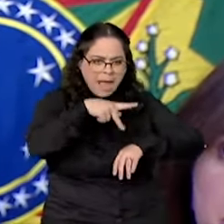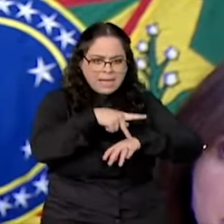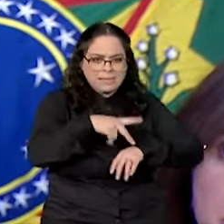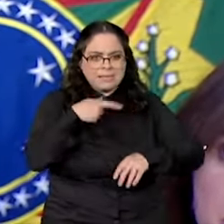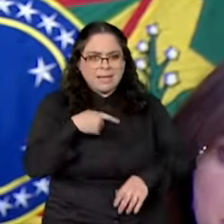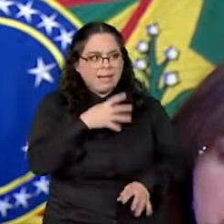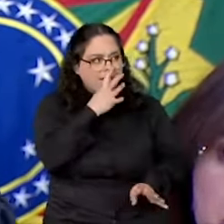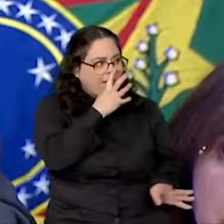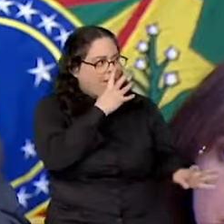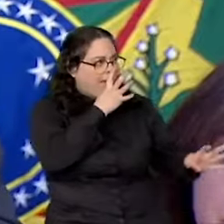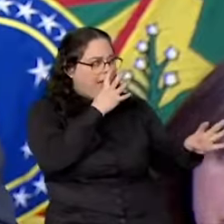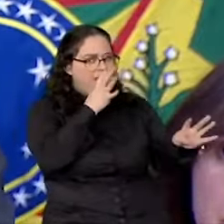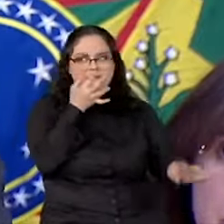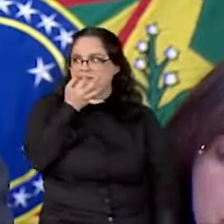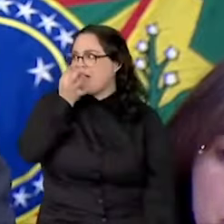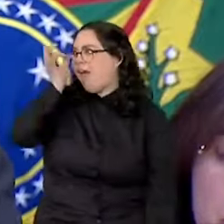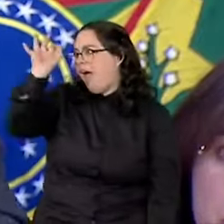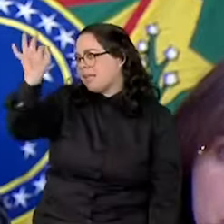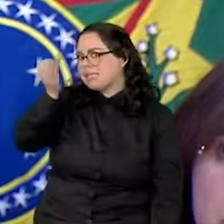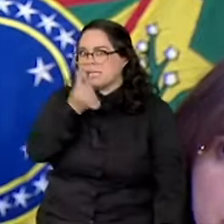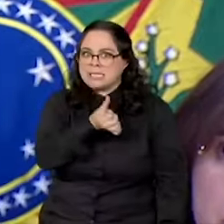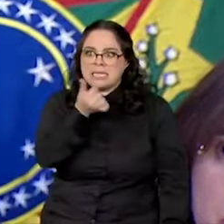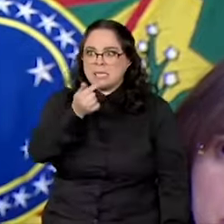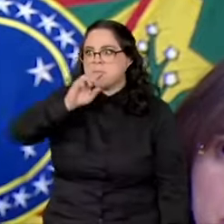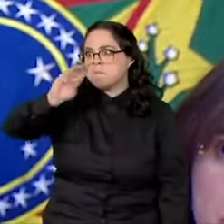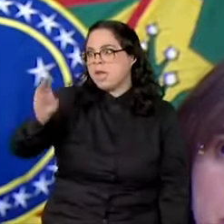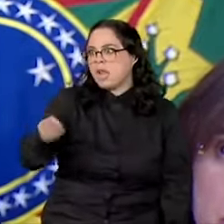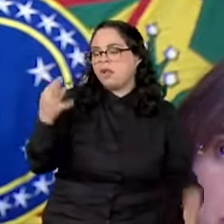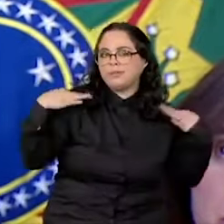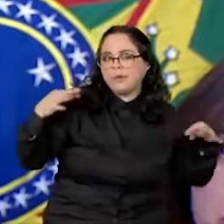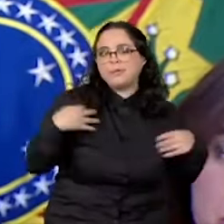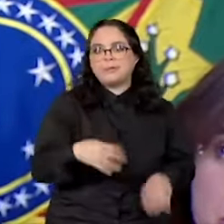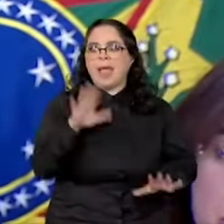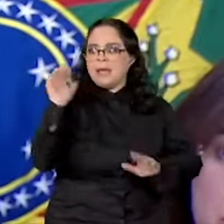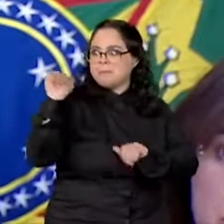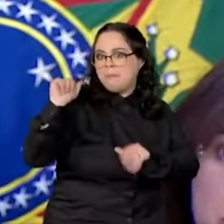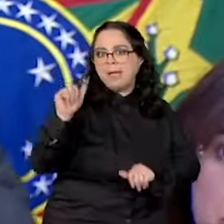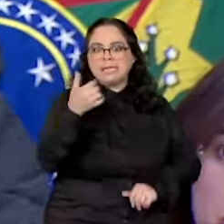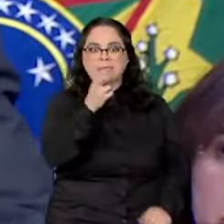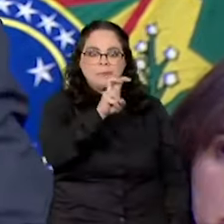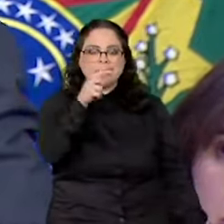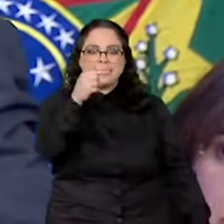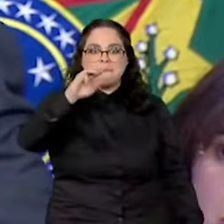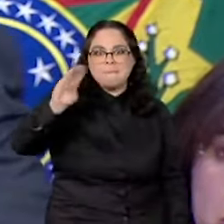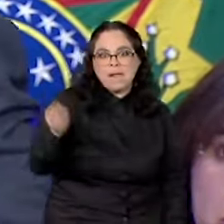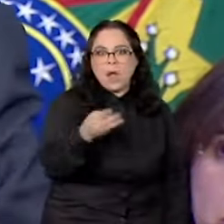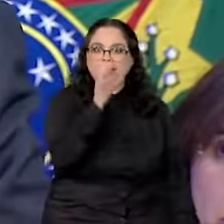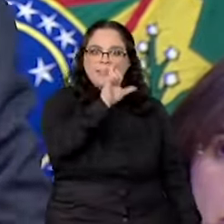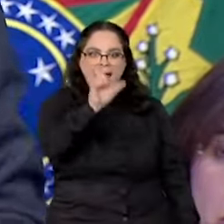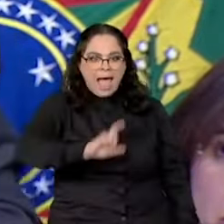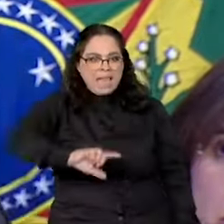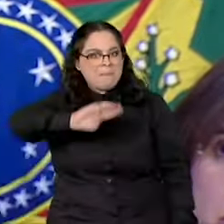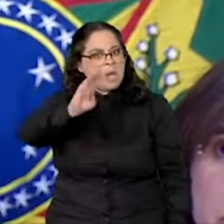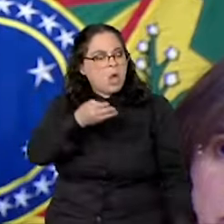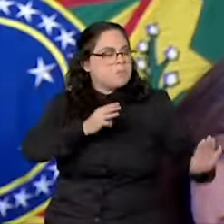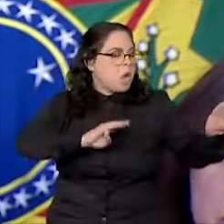fica olhando o número da França, 67 milhões de turistas, da Espanha, 57 milhões de turistas, da Itália, não tem quantos